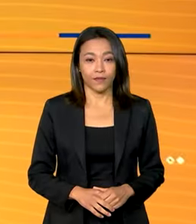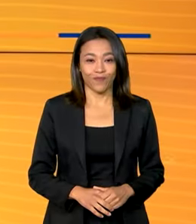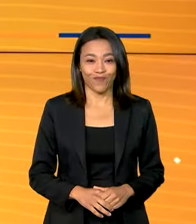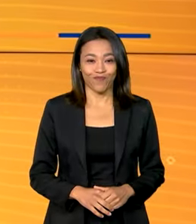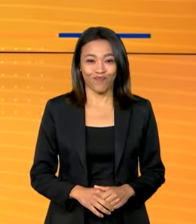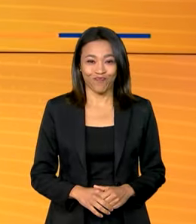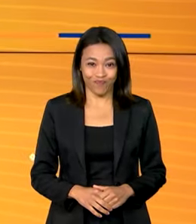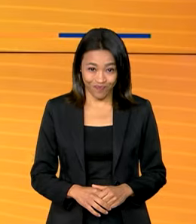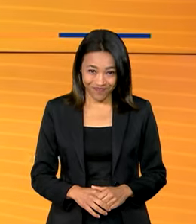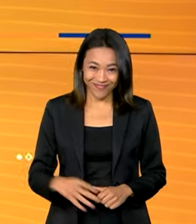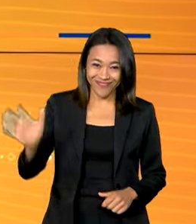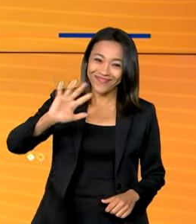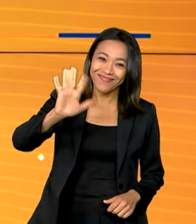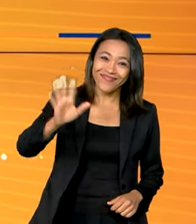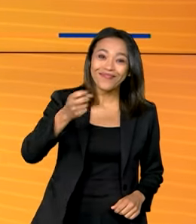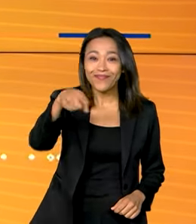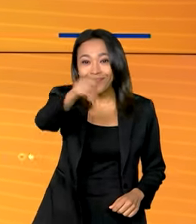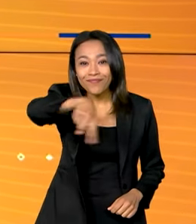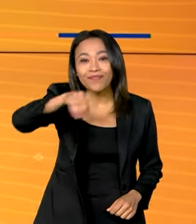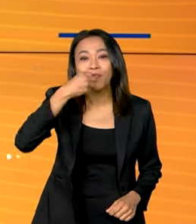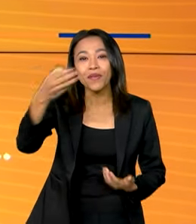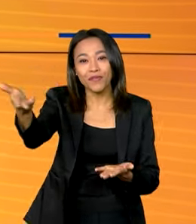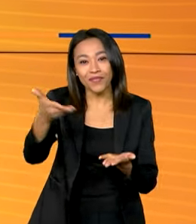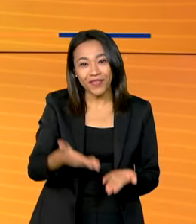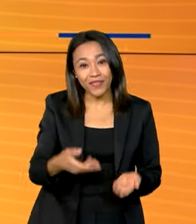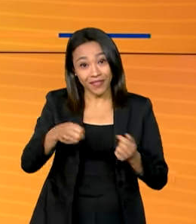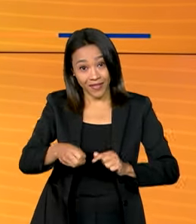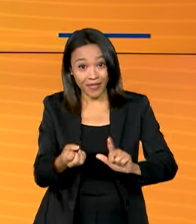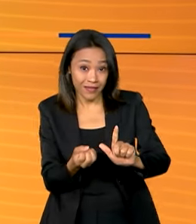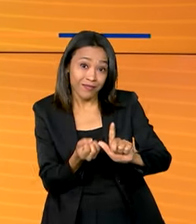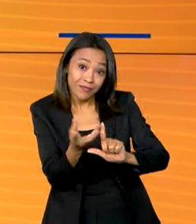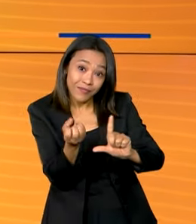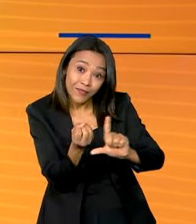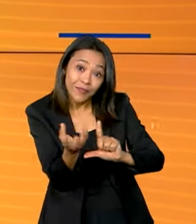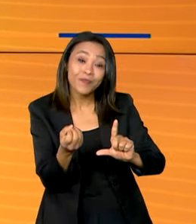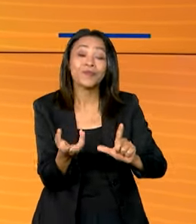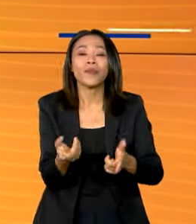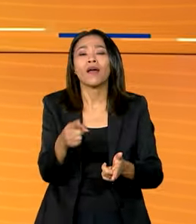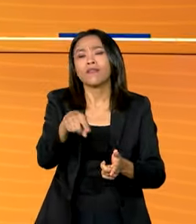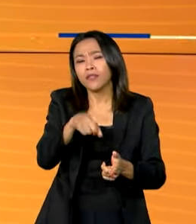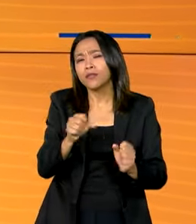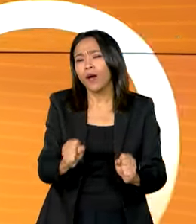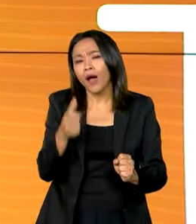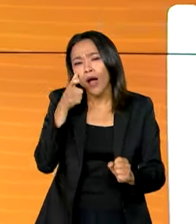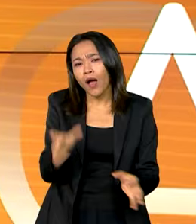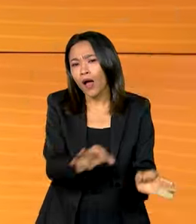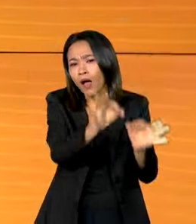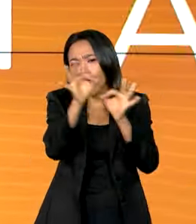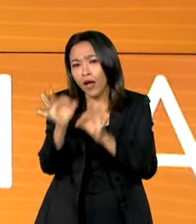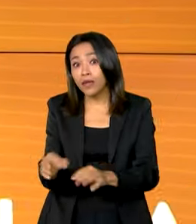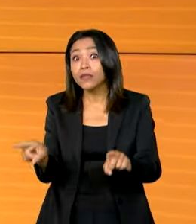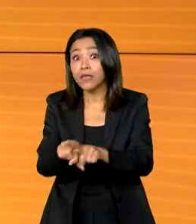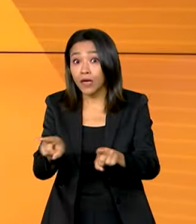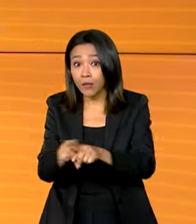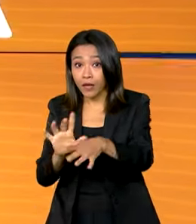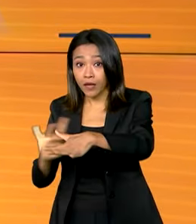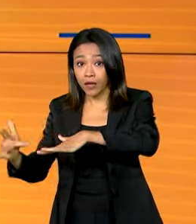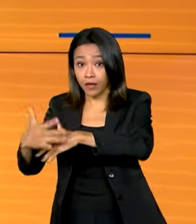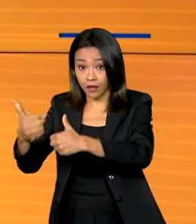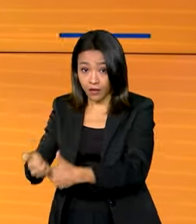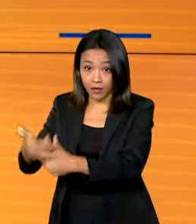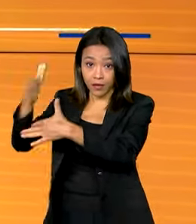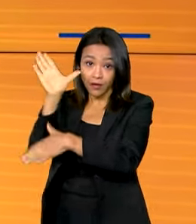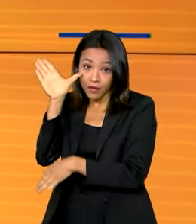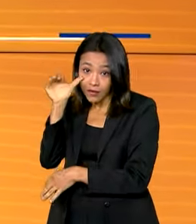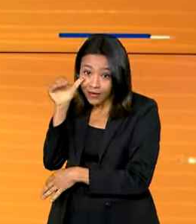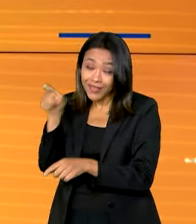agora Olá seja muito bem-vindo ao canal gov Lembrando que você pode nos acompanhar também a ao vivo pelas redes sociais